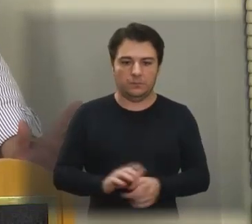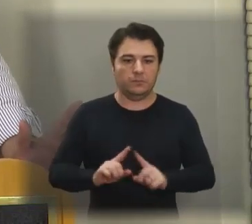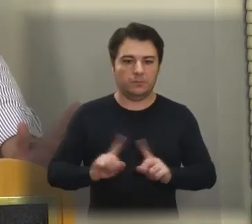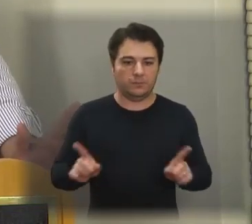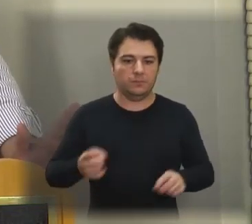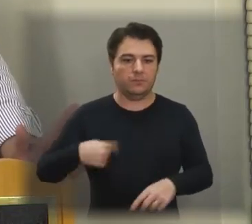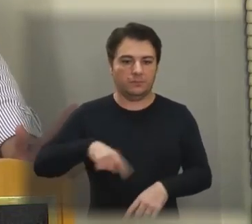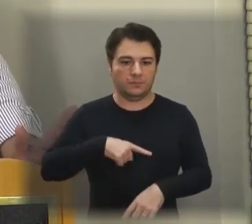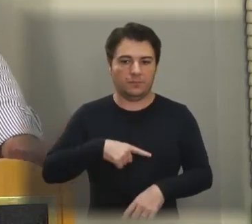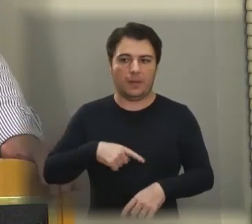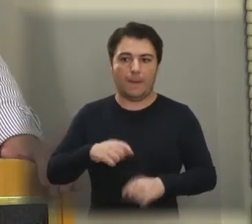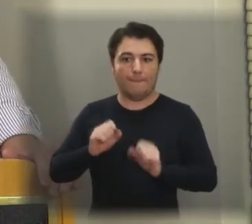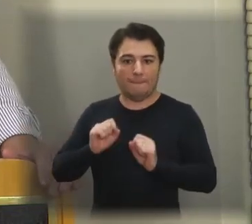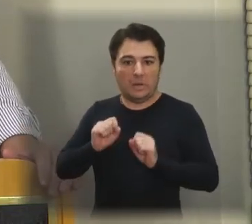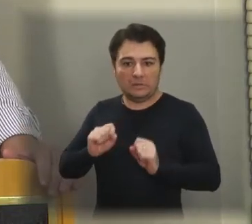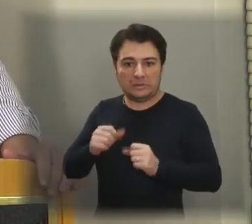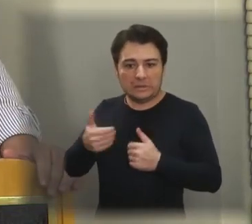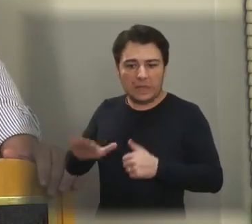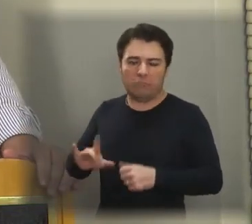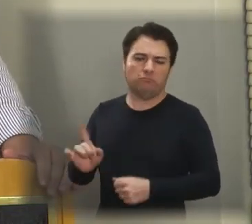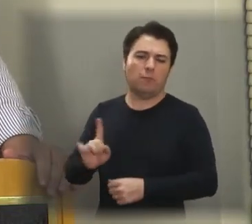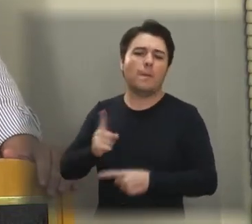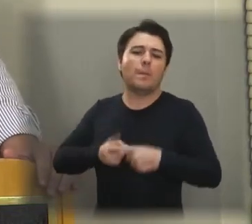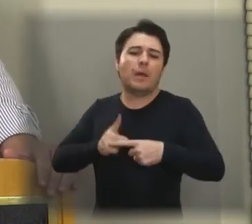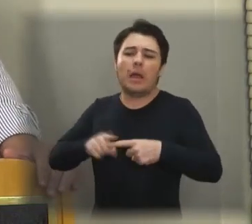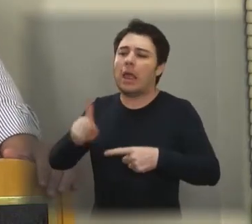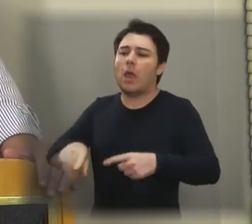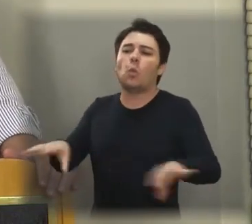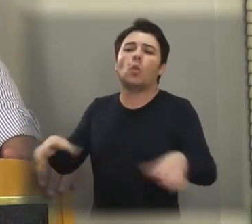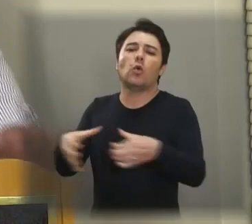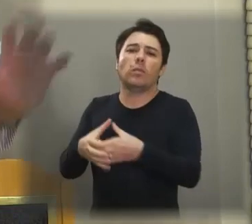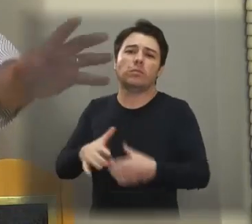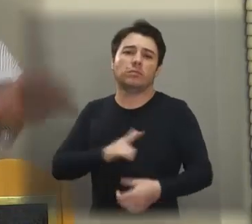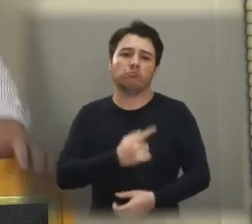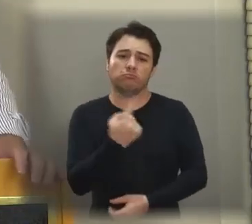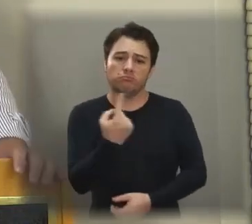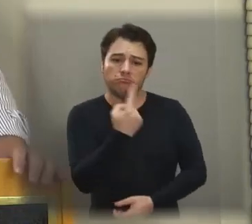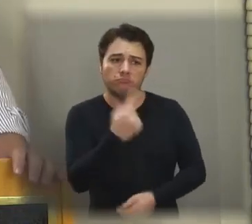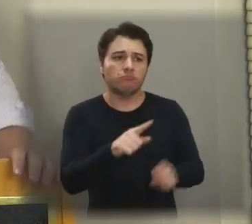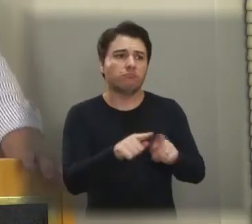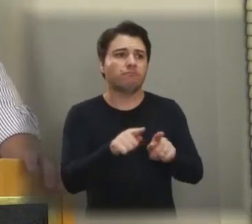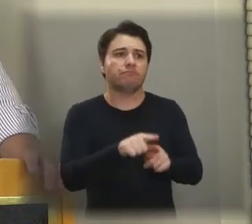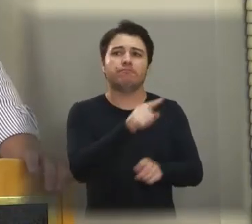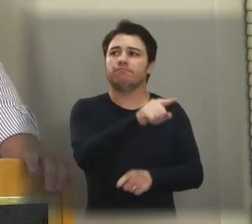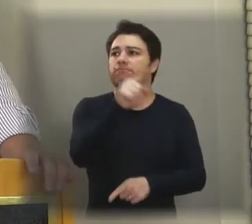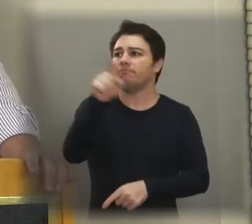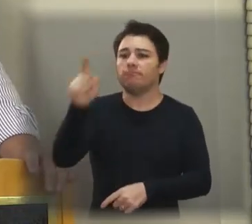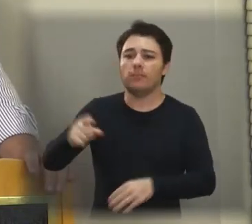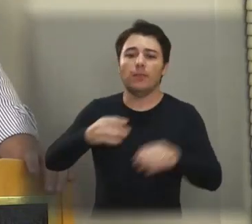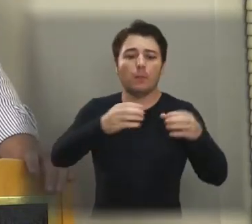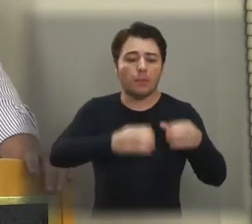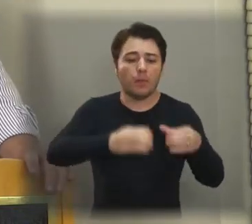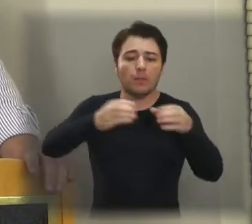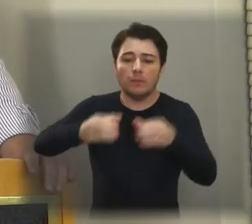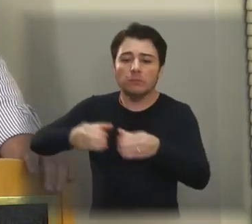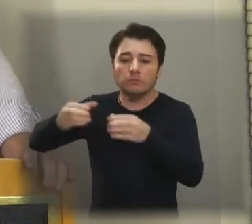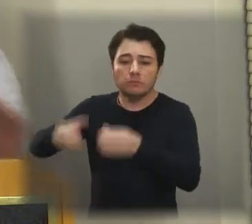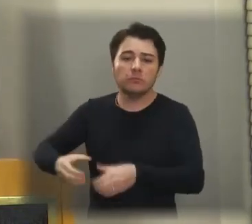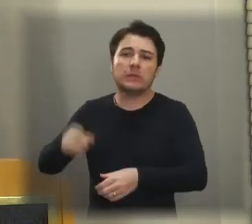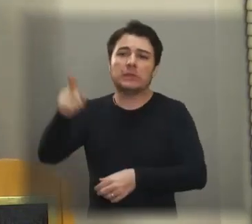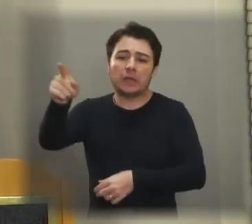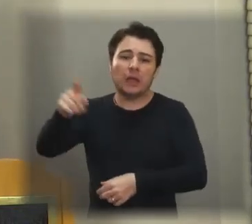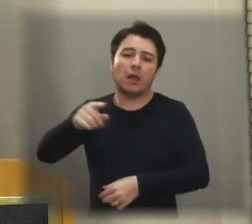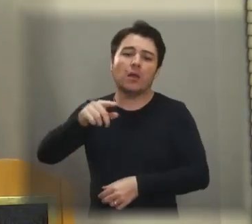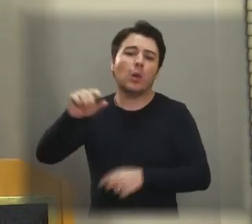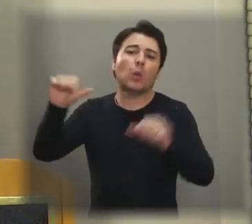por conta disso a gente pode relaxar não porque isso é coletivo eo individual e o cliente um determinado bairro que às vezes um determinado bairro